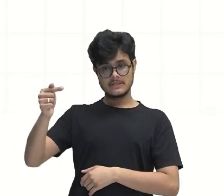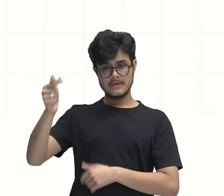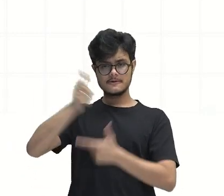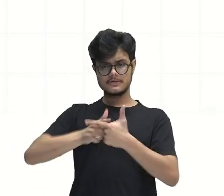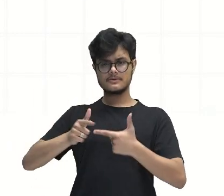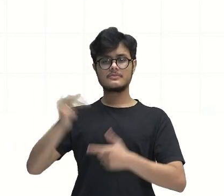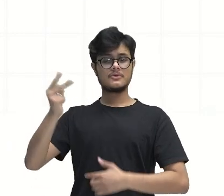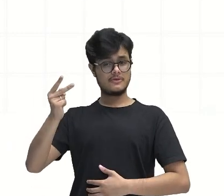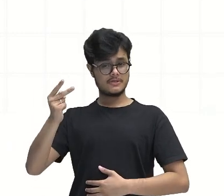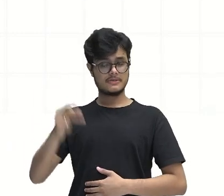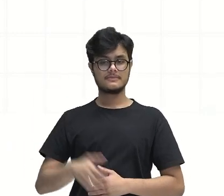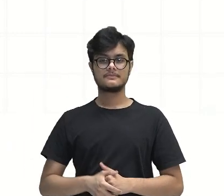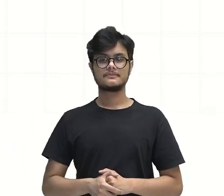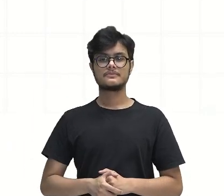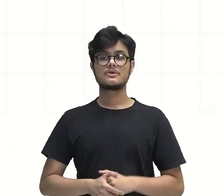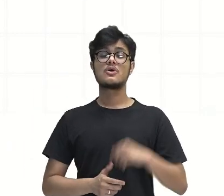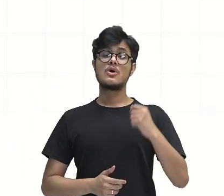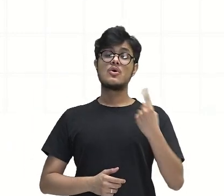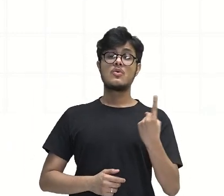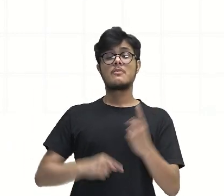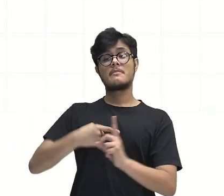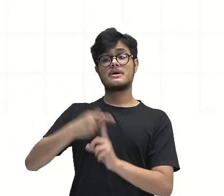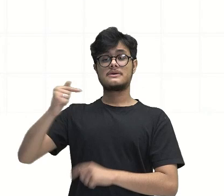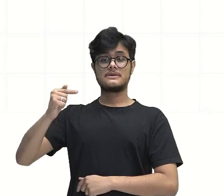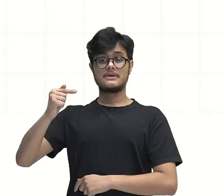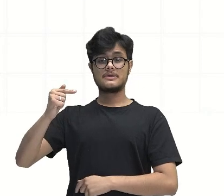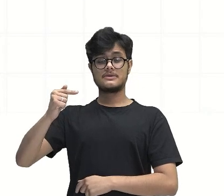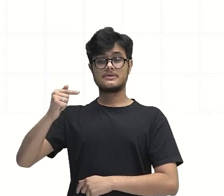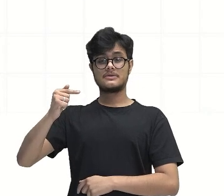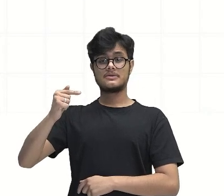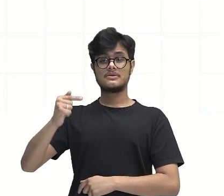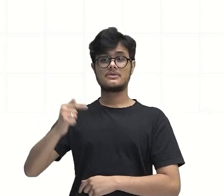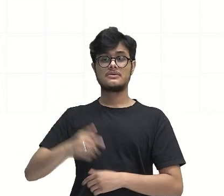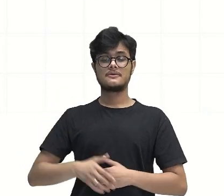por 2. 1 mais 7,